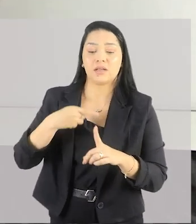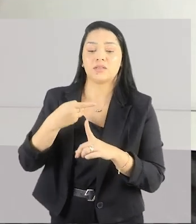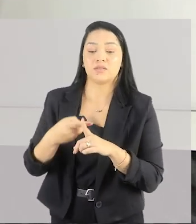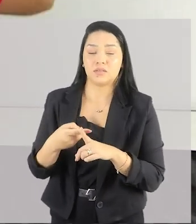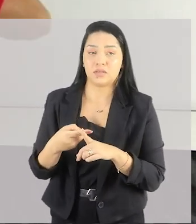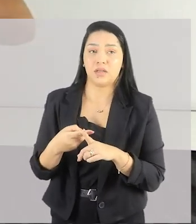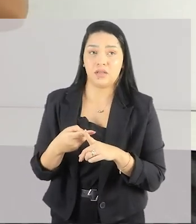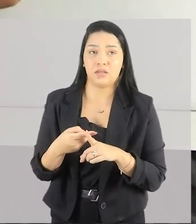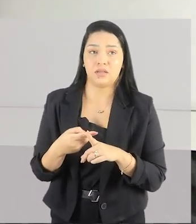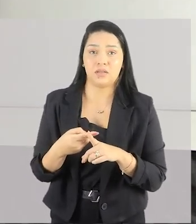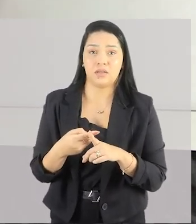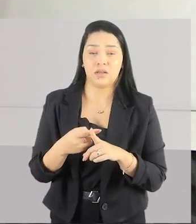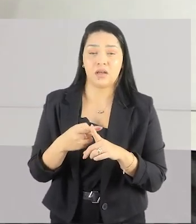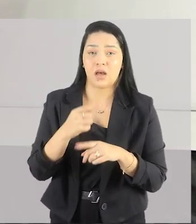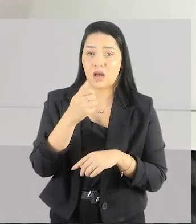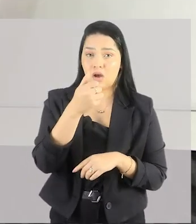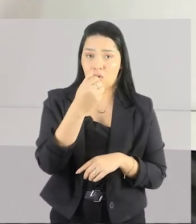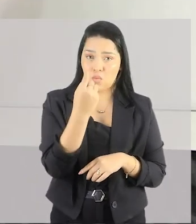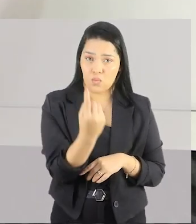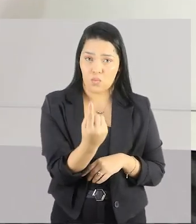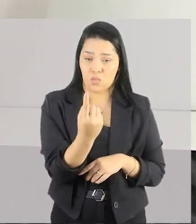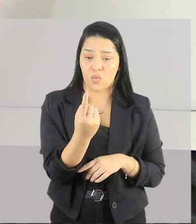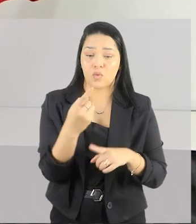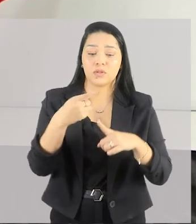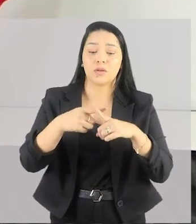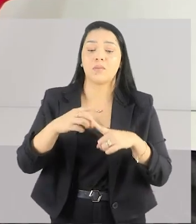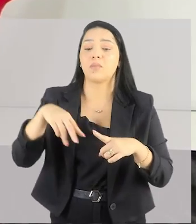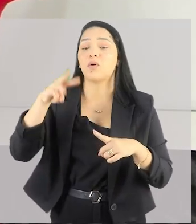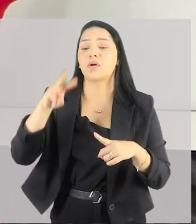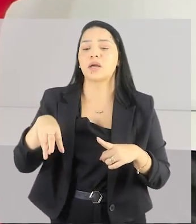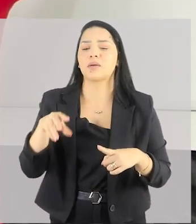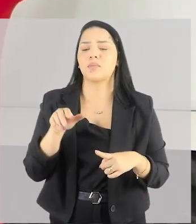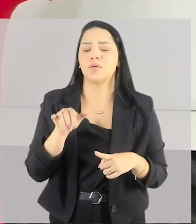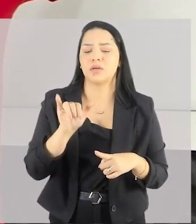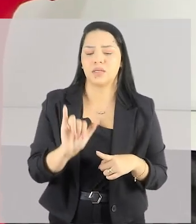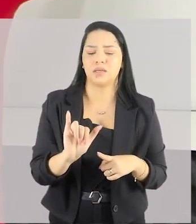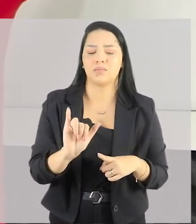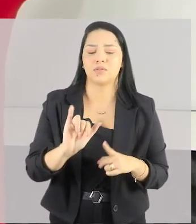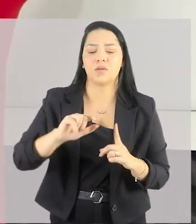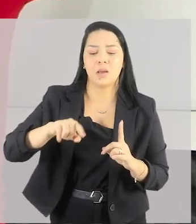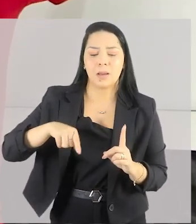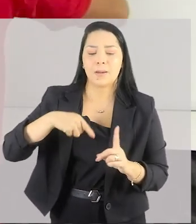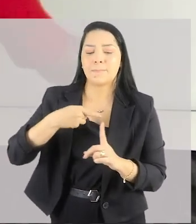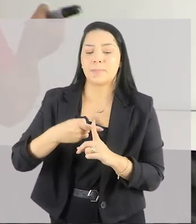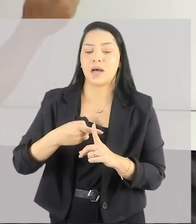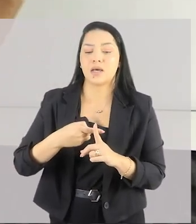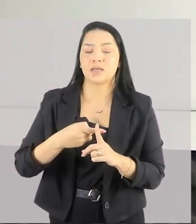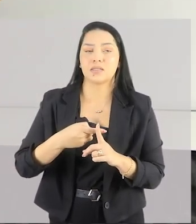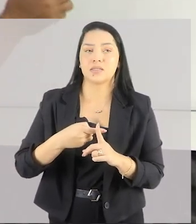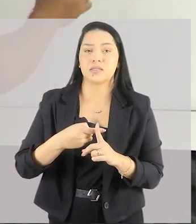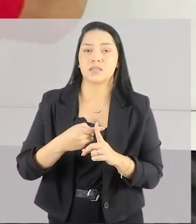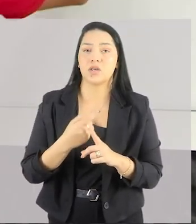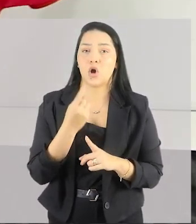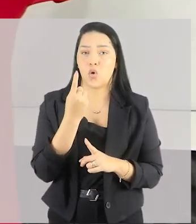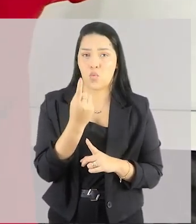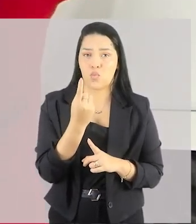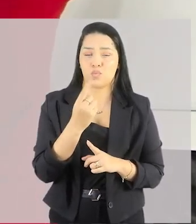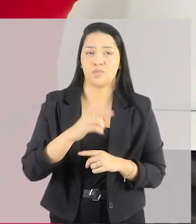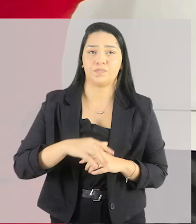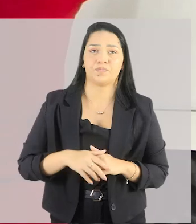uma unidade, multiplicar por quem? Por y mais uma